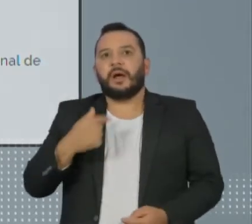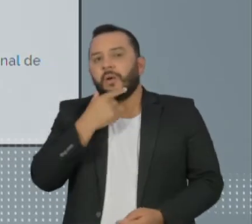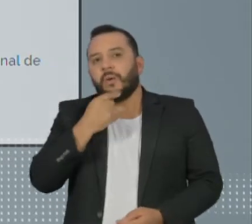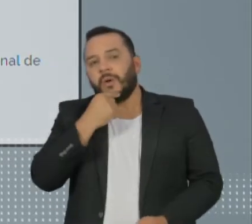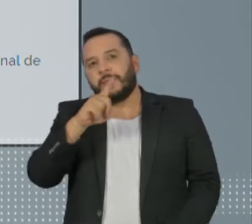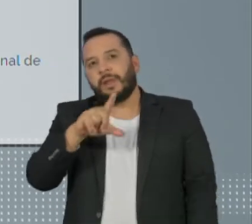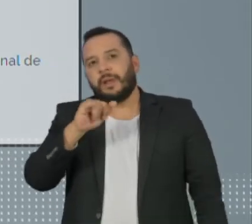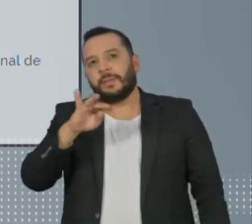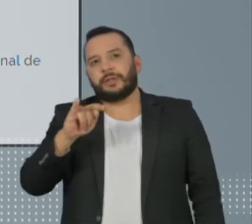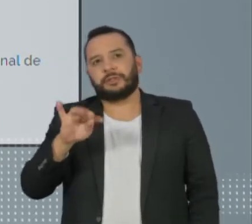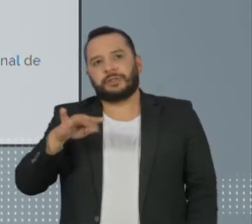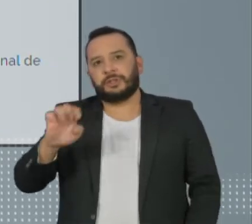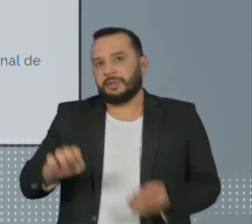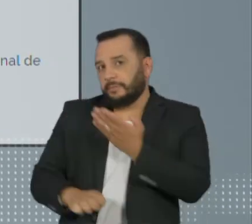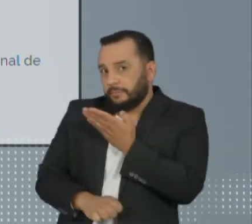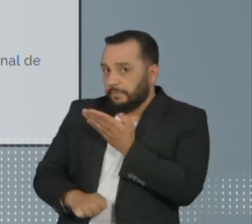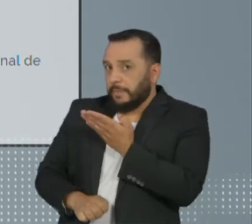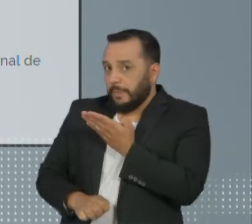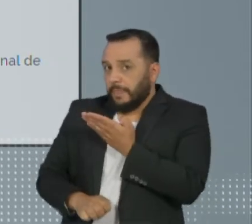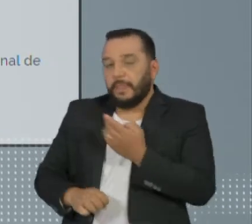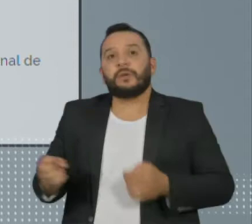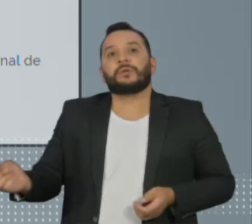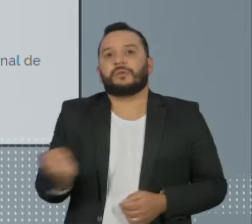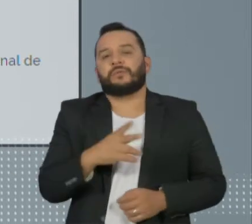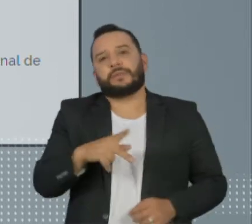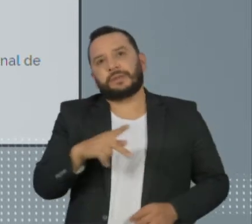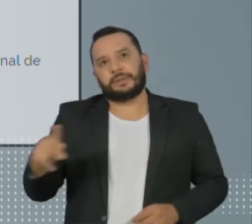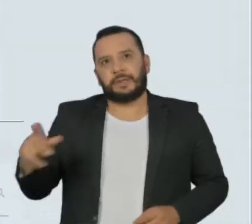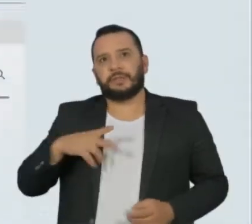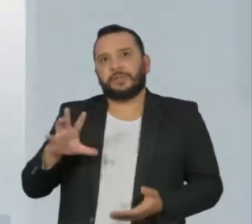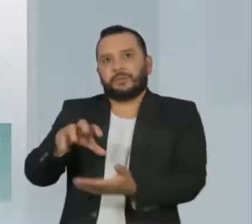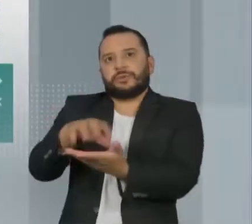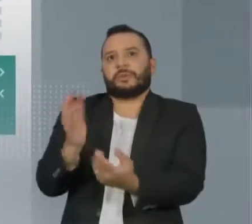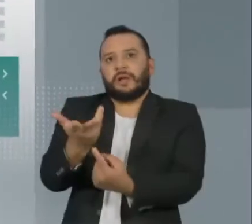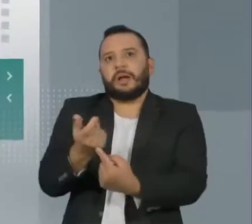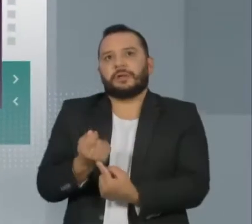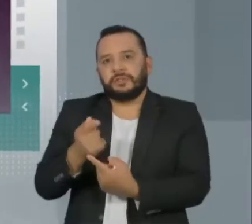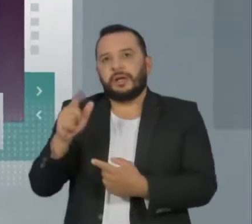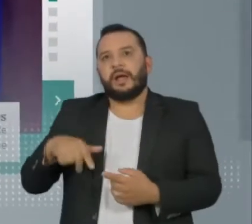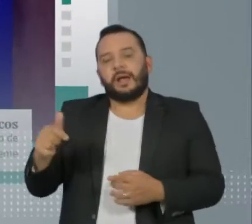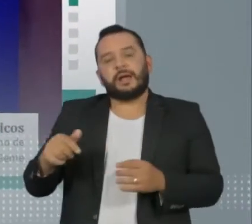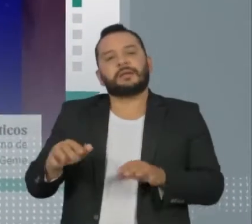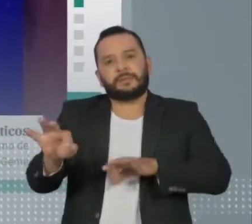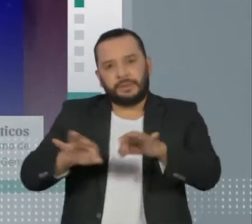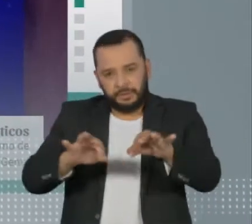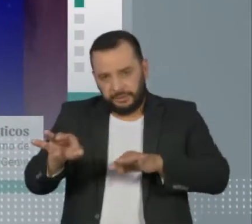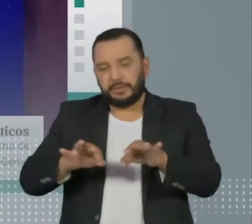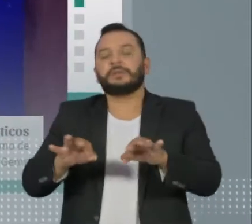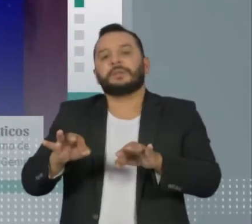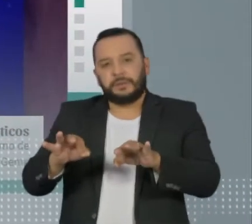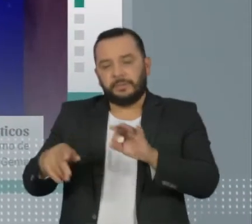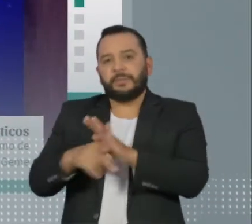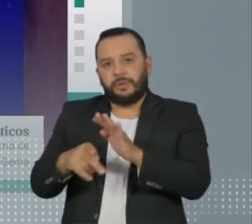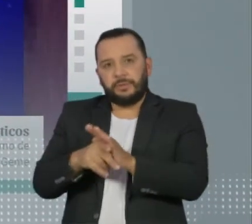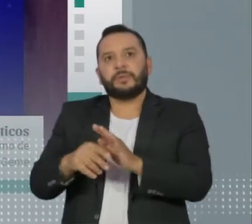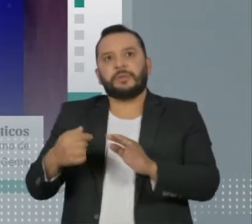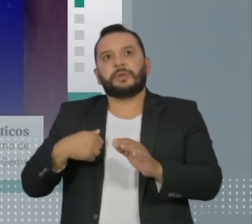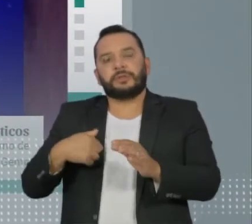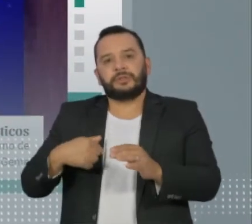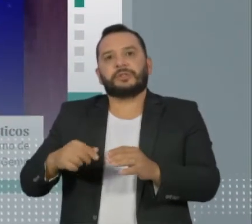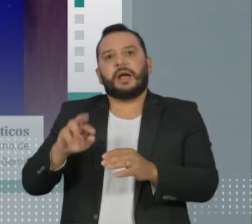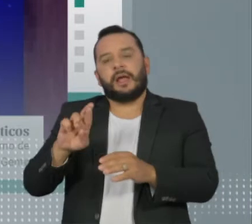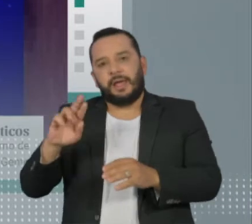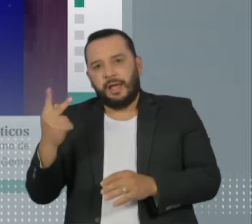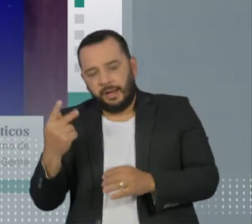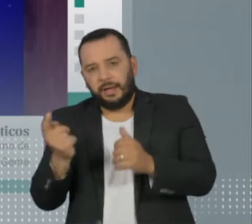Lamartine Barbosa Holanda o novo presidente da Funarte é especialista em planejamento de ação estratégica preparação de